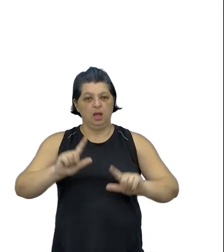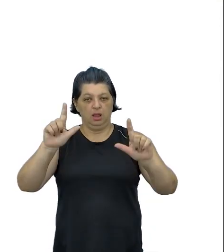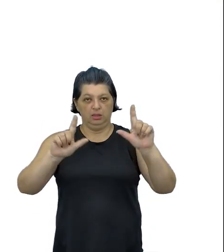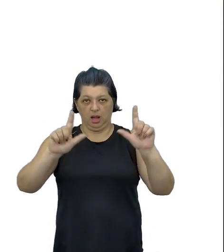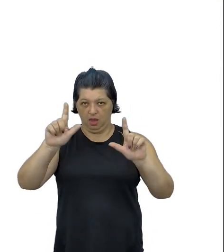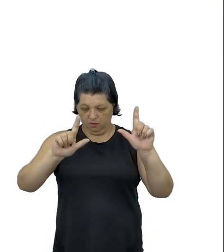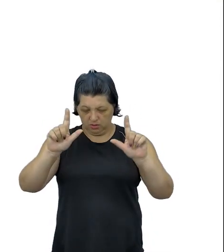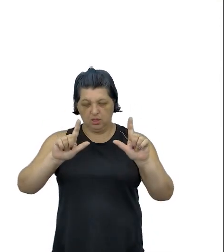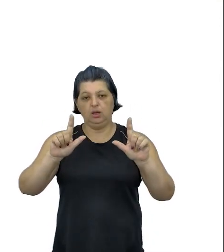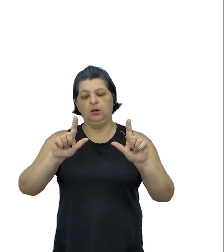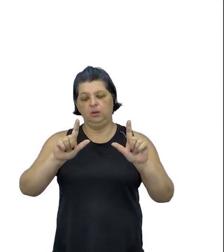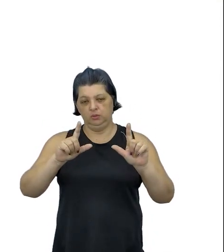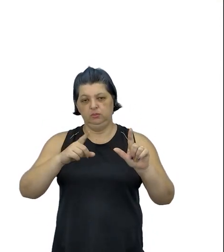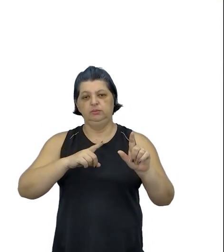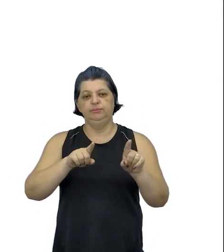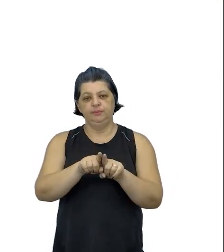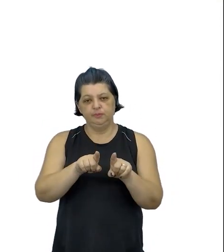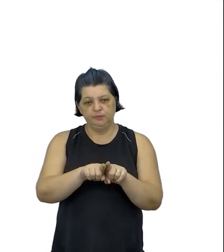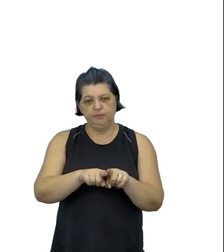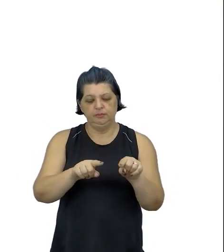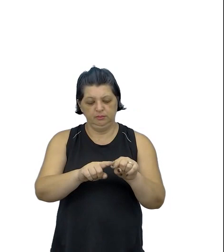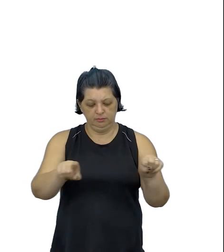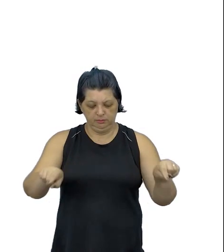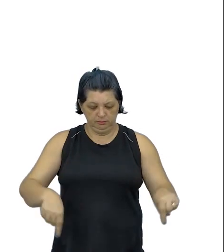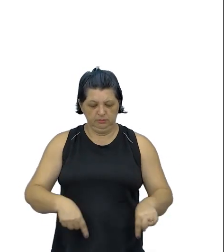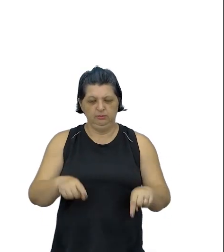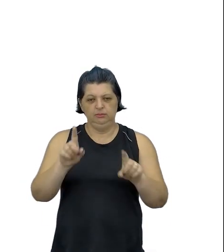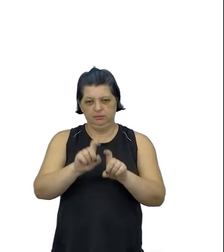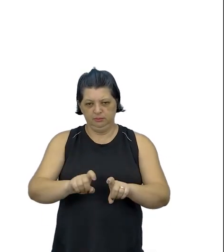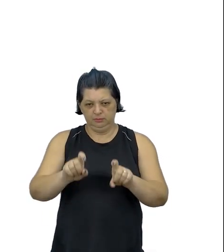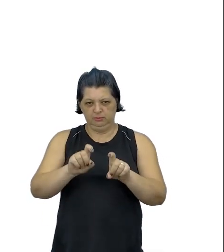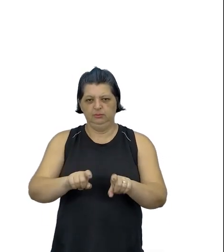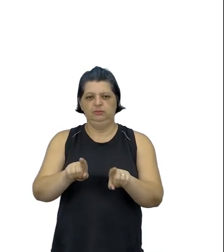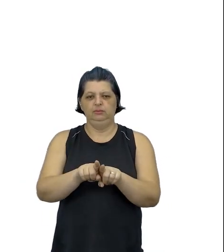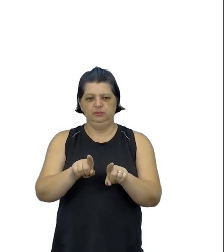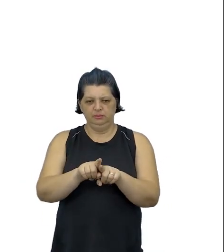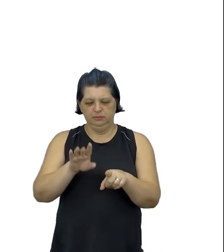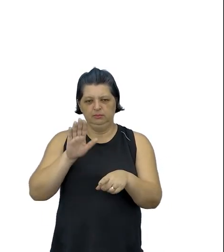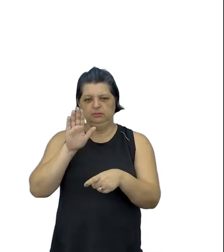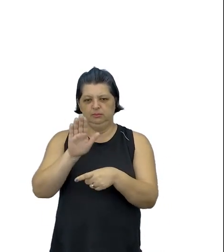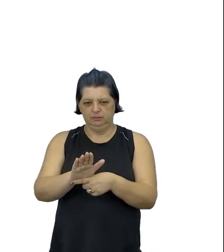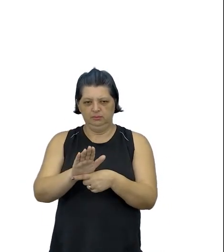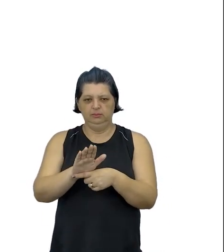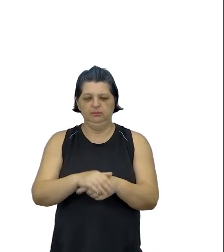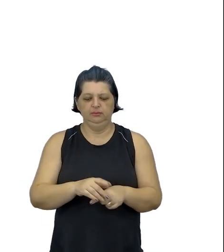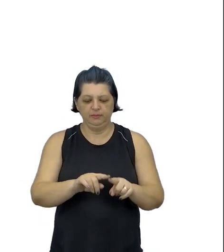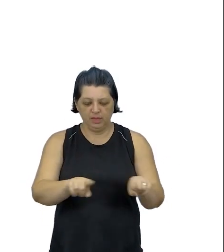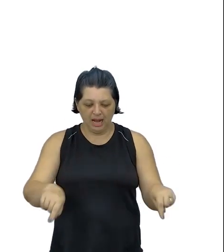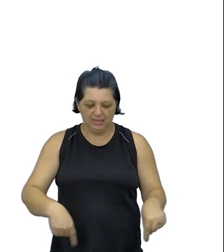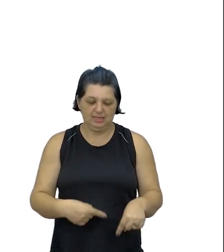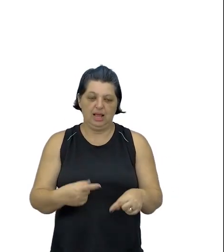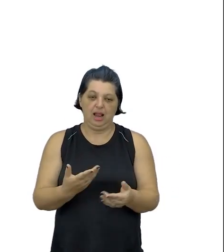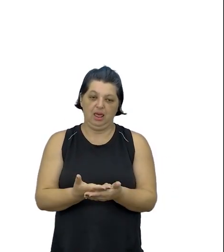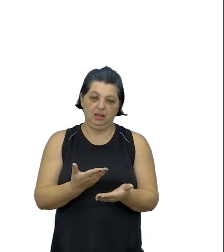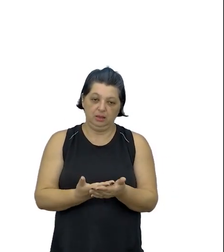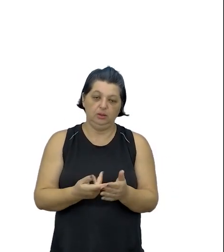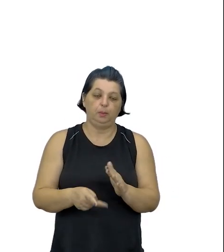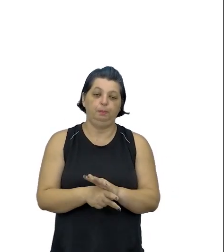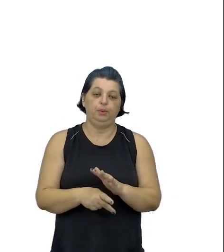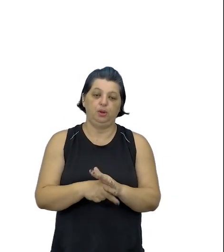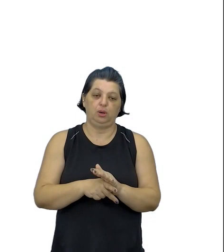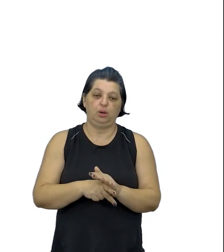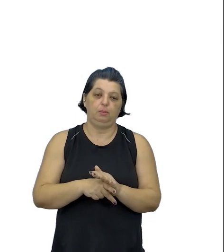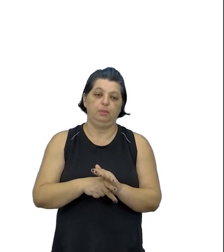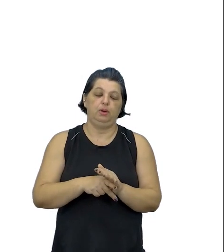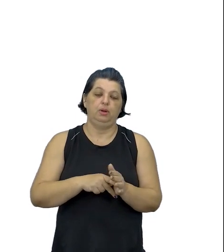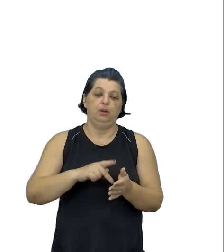muito também, laboratórios de informáticas que já vêm para a gente na sala de aula, né, os carrinhos de notebooks, isso